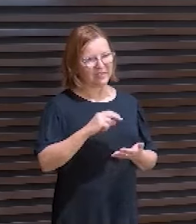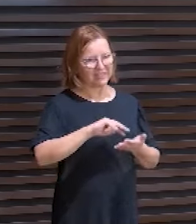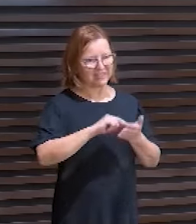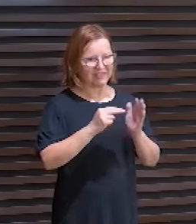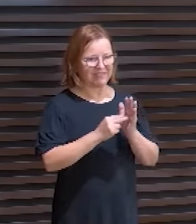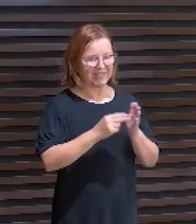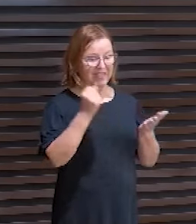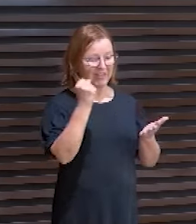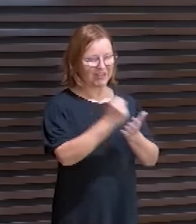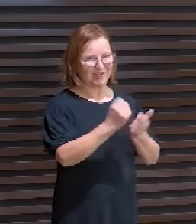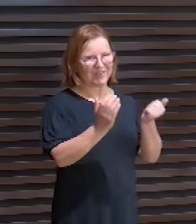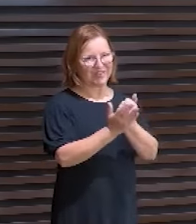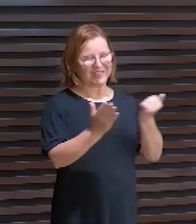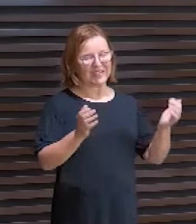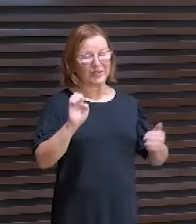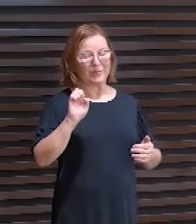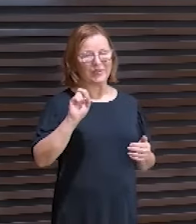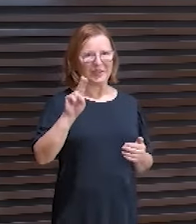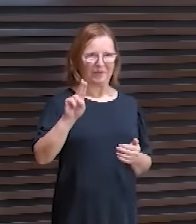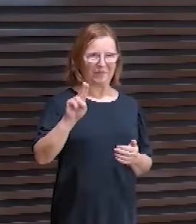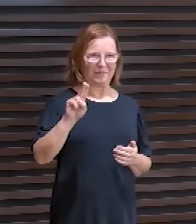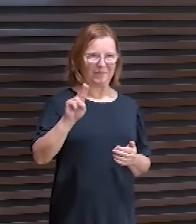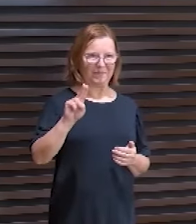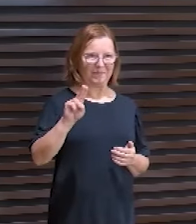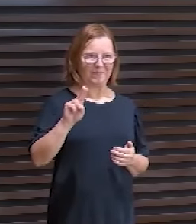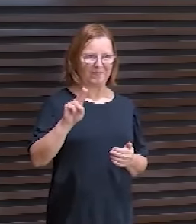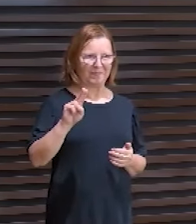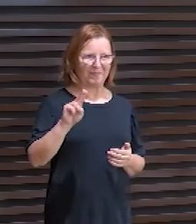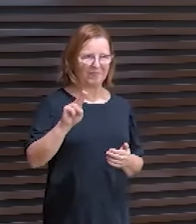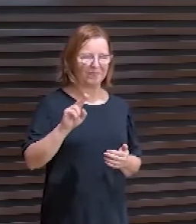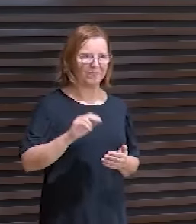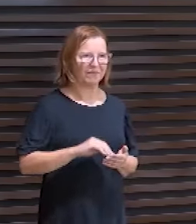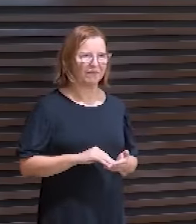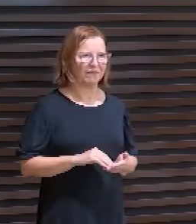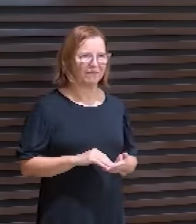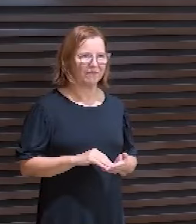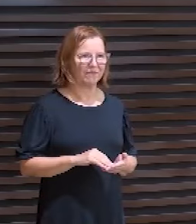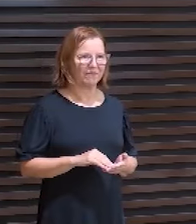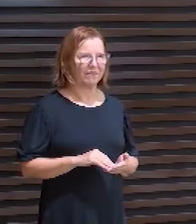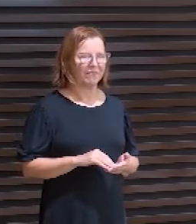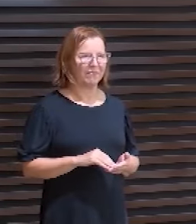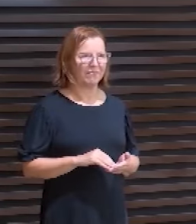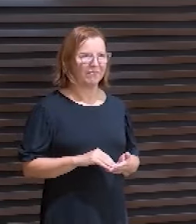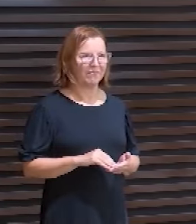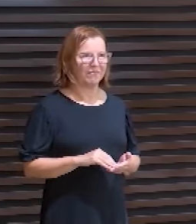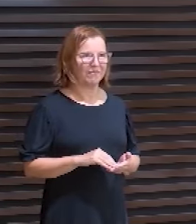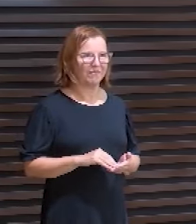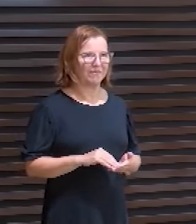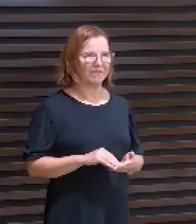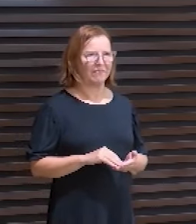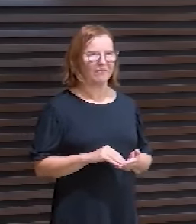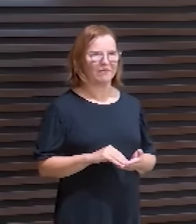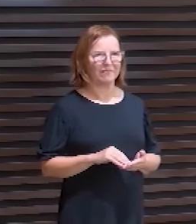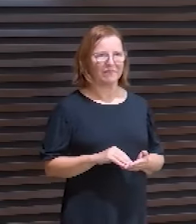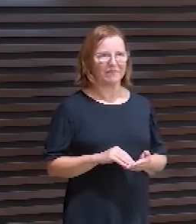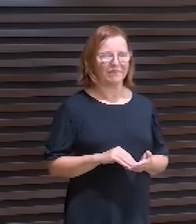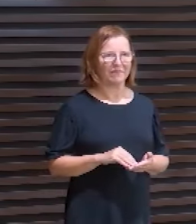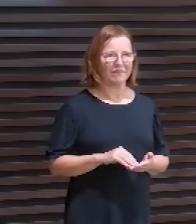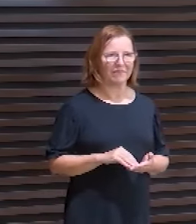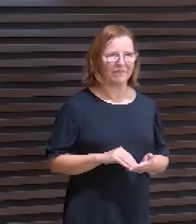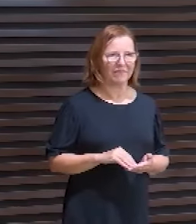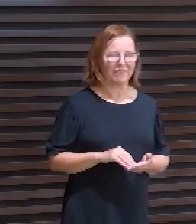a crucificação do Ego deixar a manifestação da carne lá na cruz